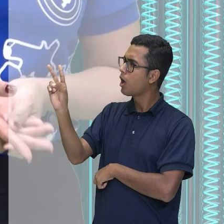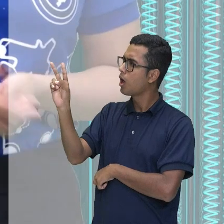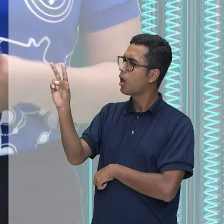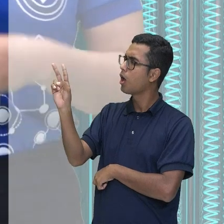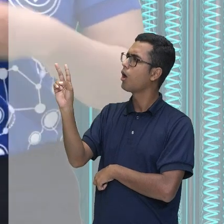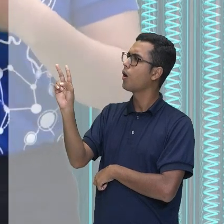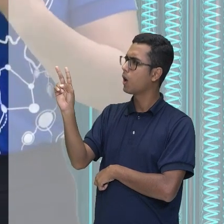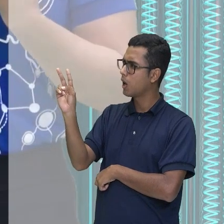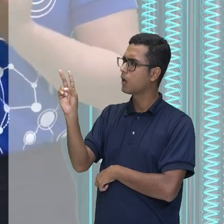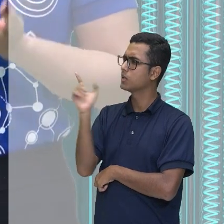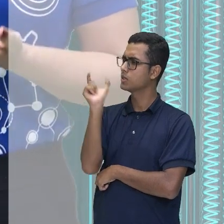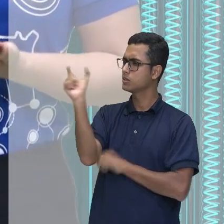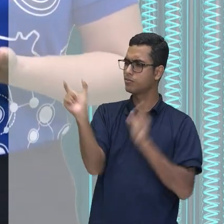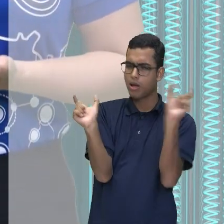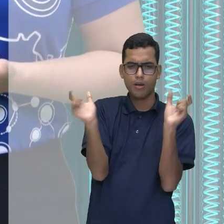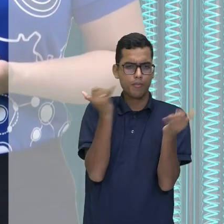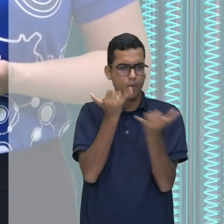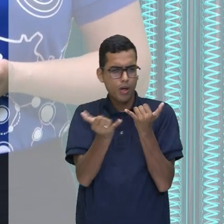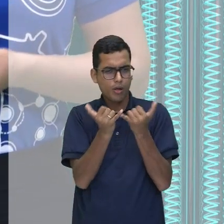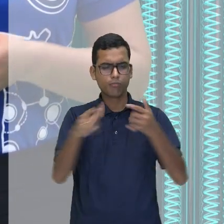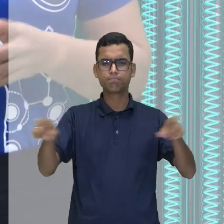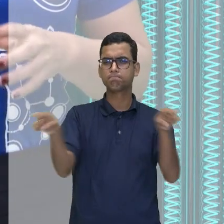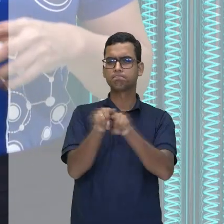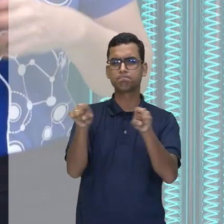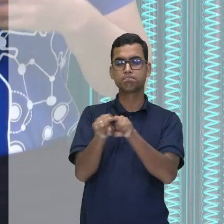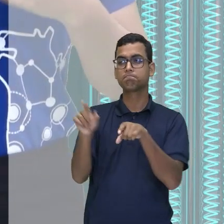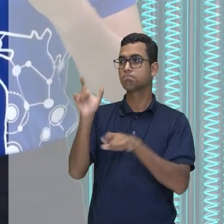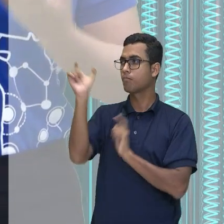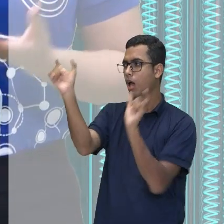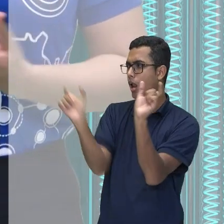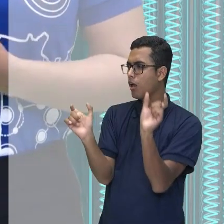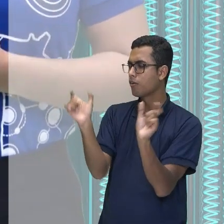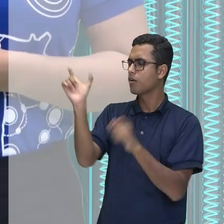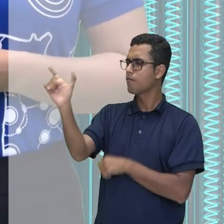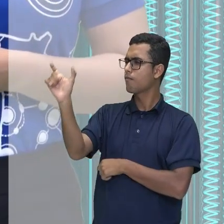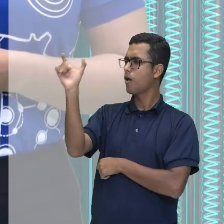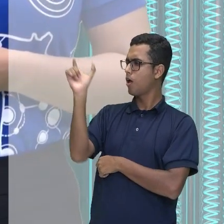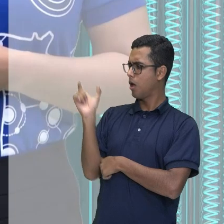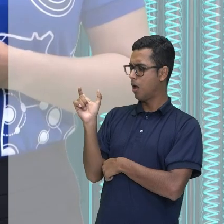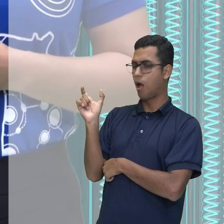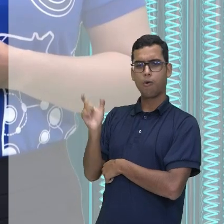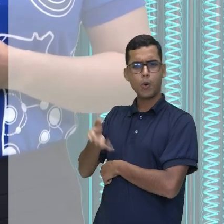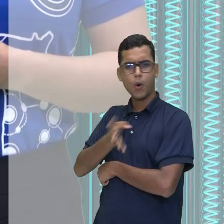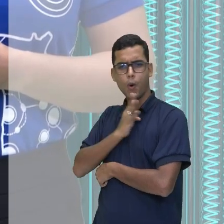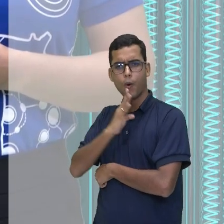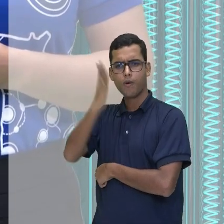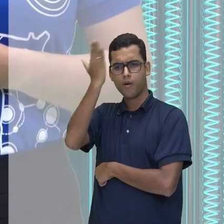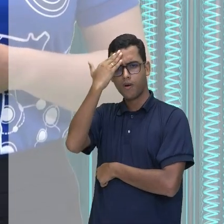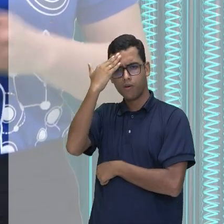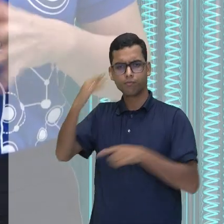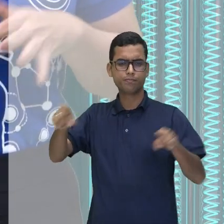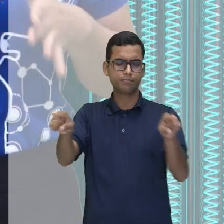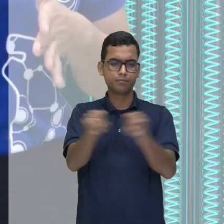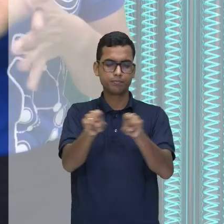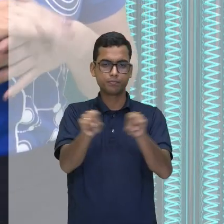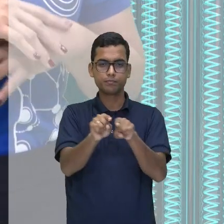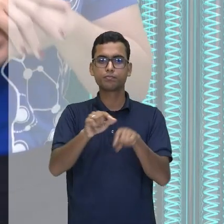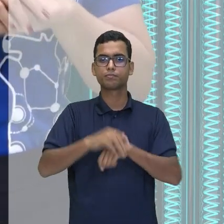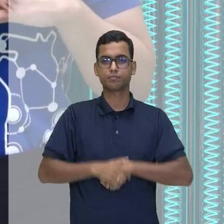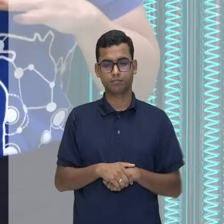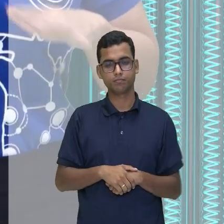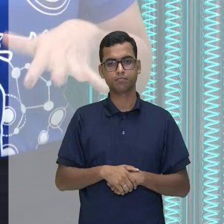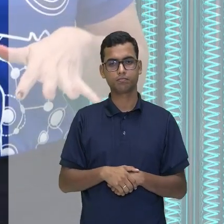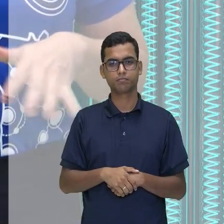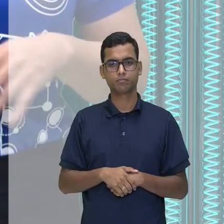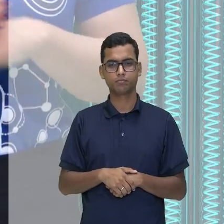palavras cognatas ou com as palavras que a gente conhece, saber do que se trata lá no título, tá bom? Ah, professora, não tem